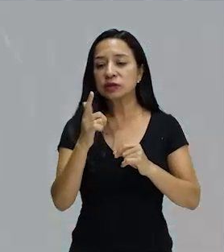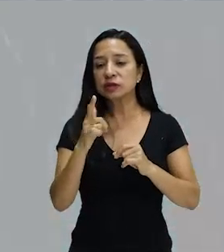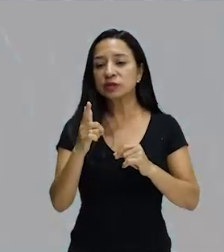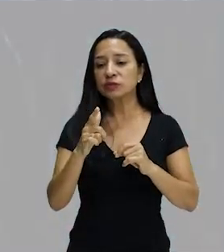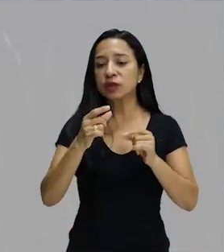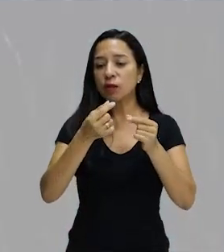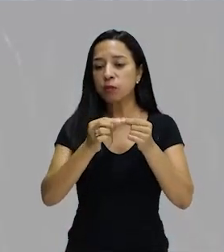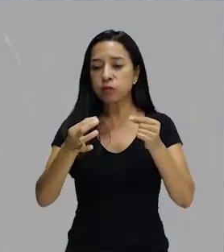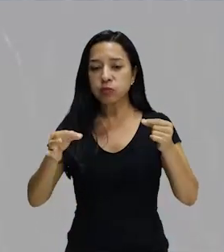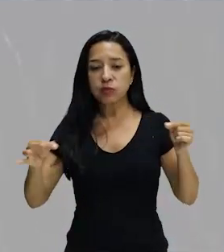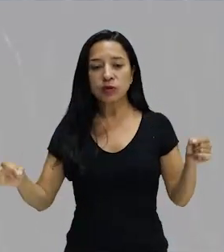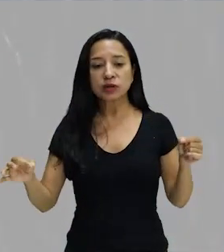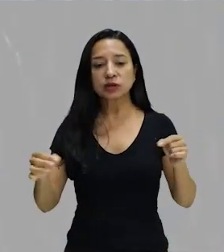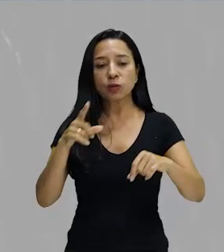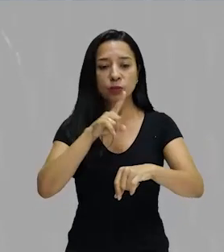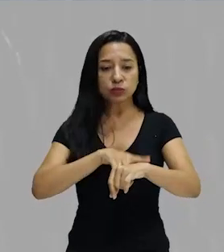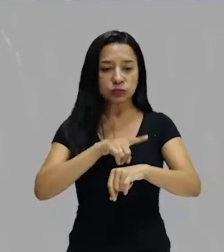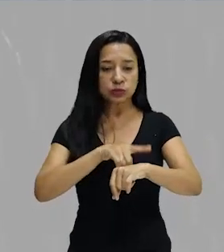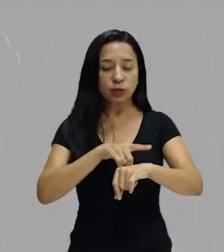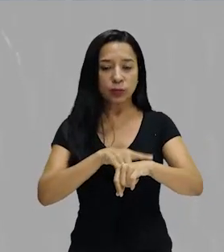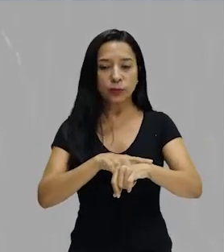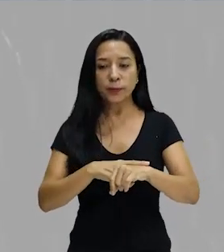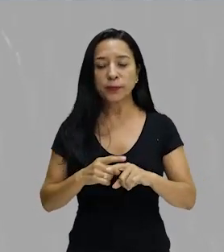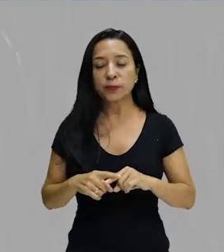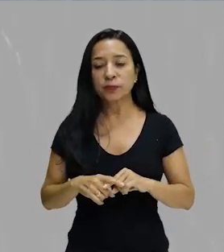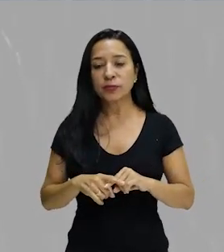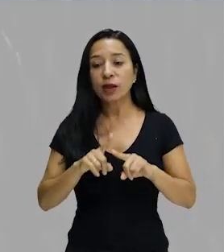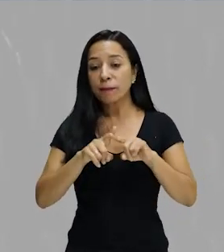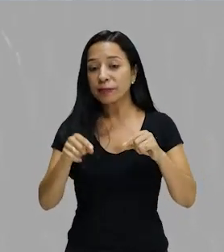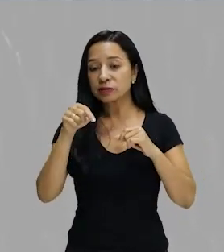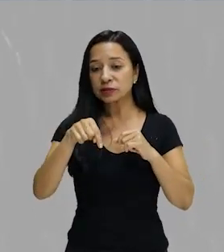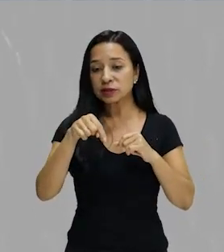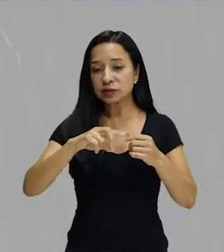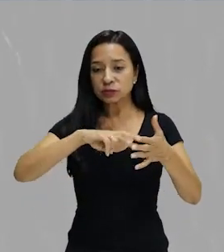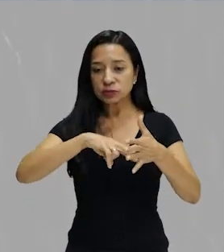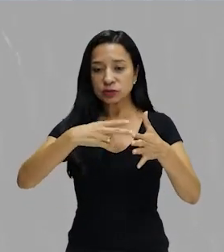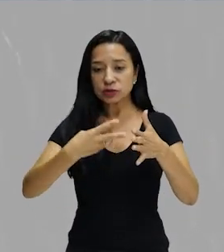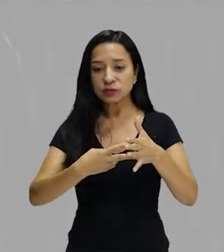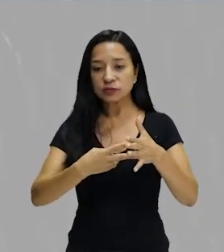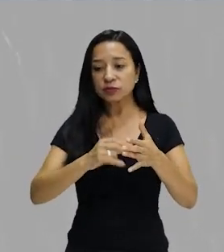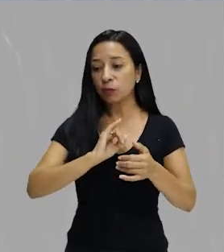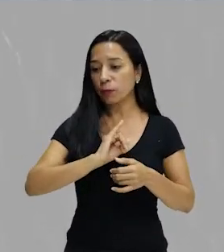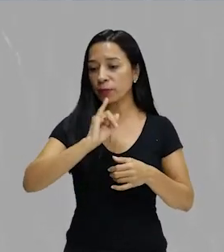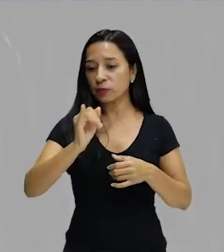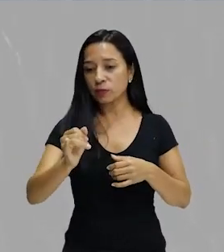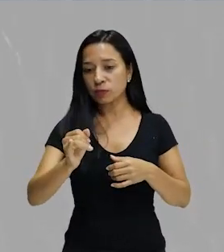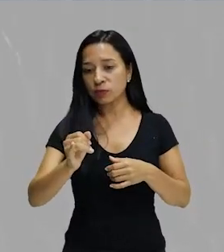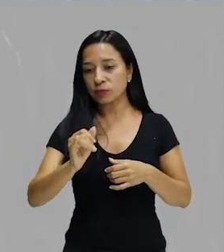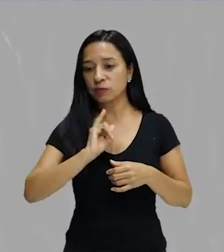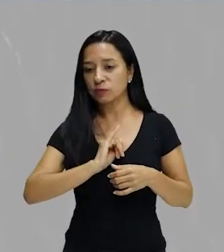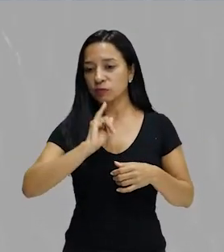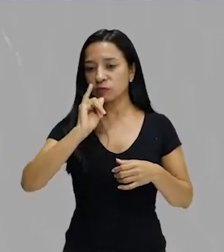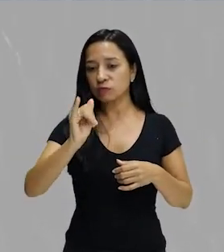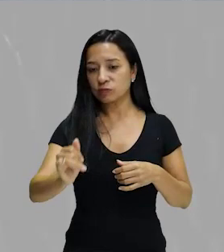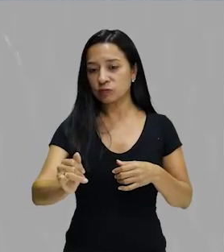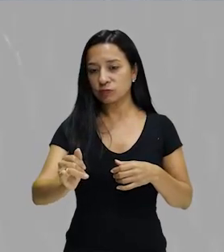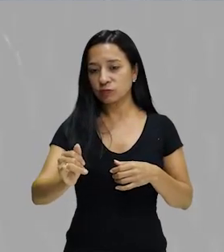haverá prorrogação de prazos. Só que, nesse caso, ela informa a alguém. A